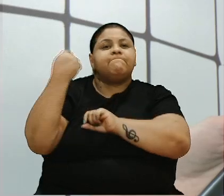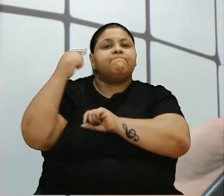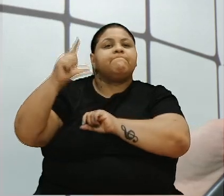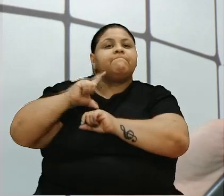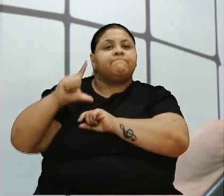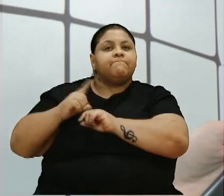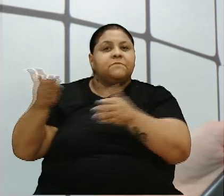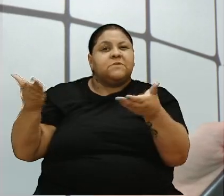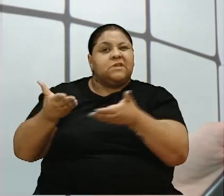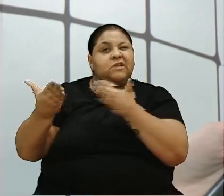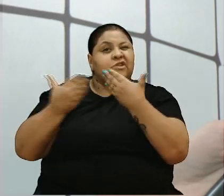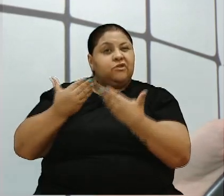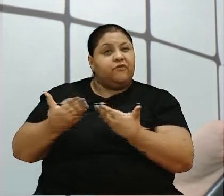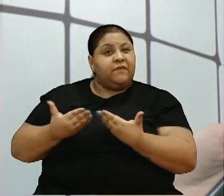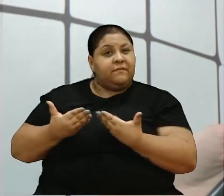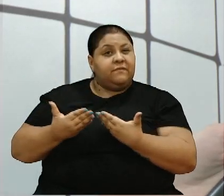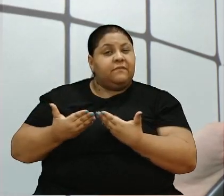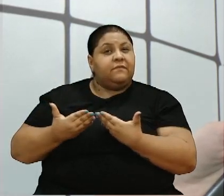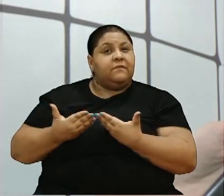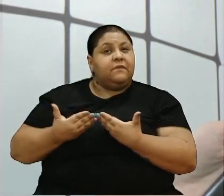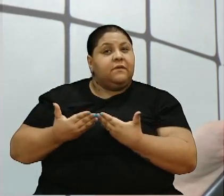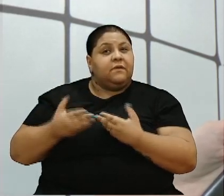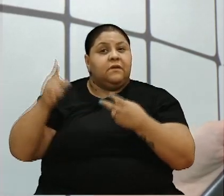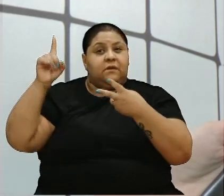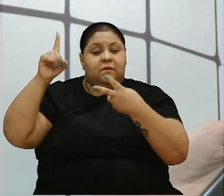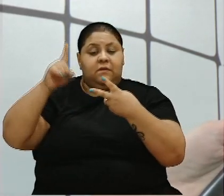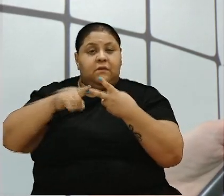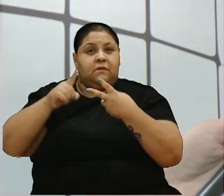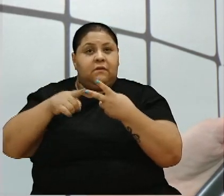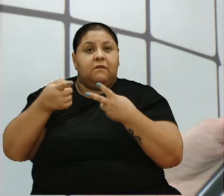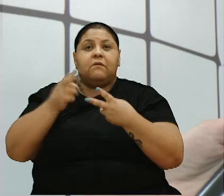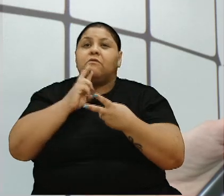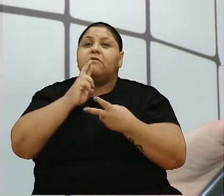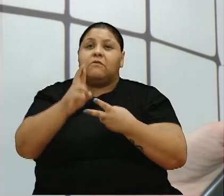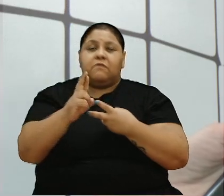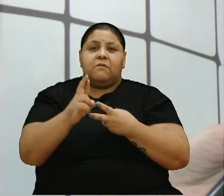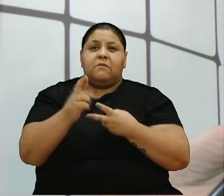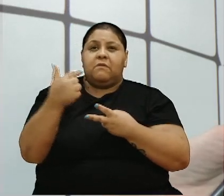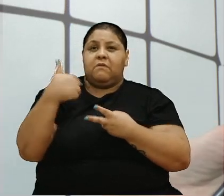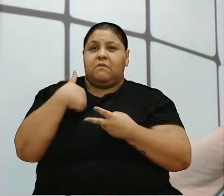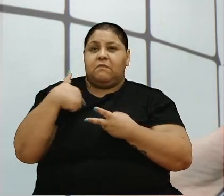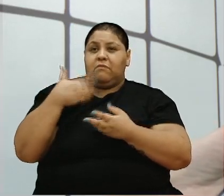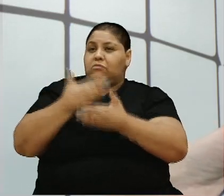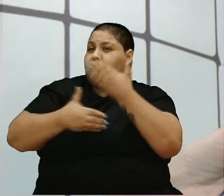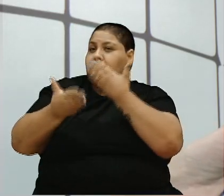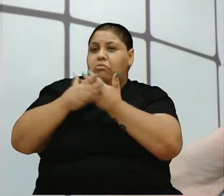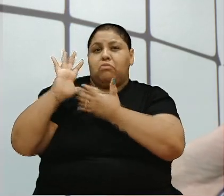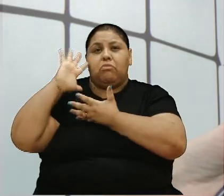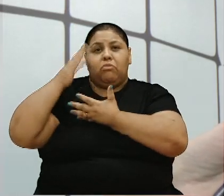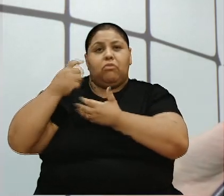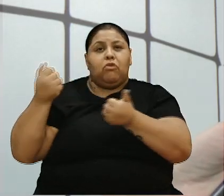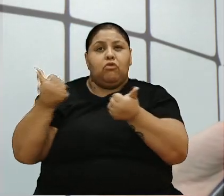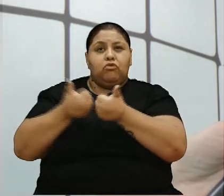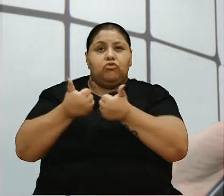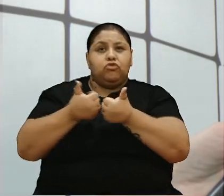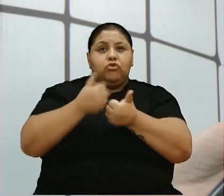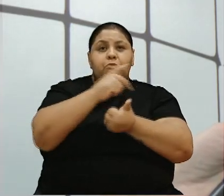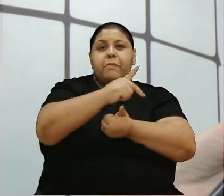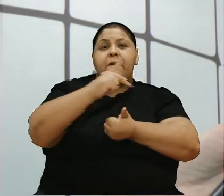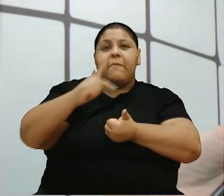Então, eu deixo a dúvida no ar. E segunda coisa, com certeza, respondendo a tua pergunta, para mim tudo é possível via parceria